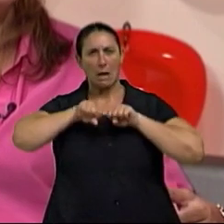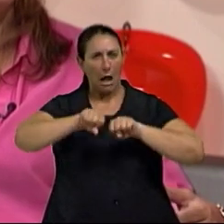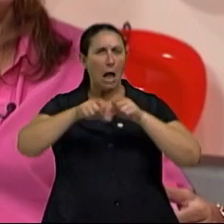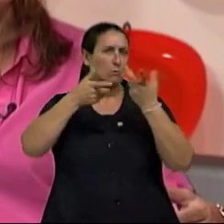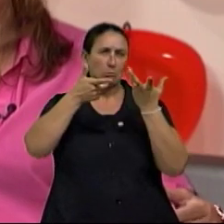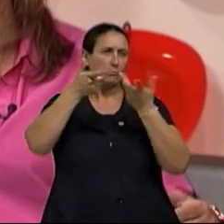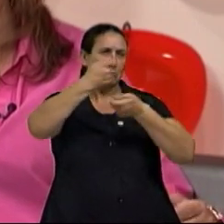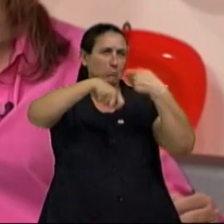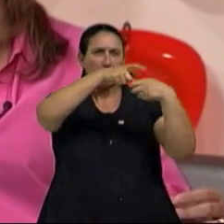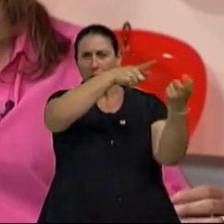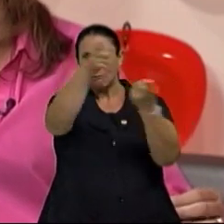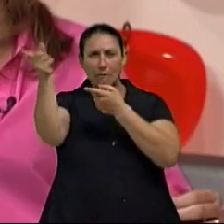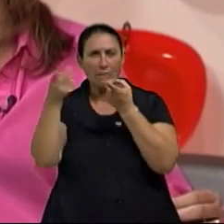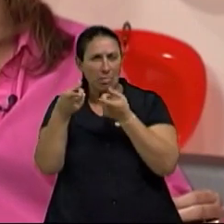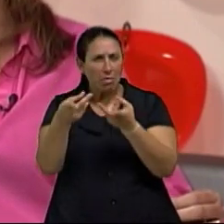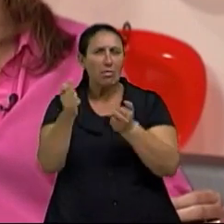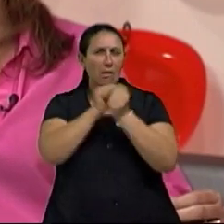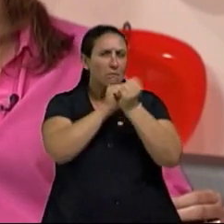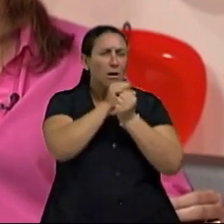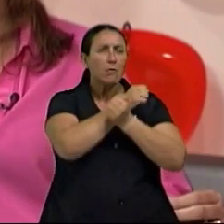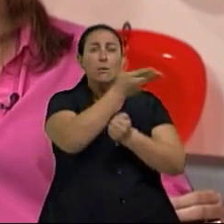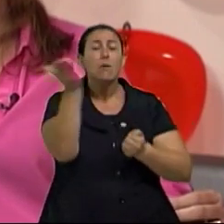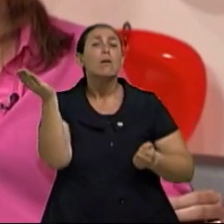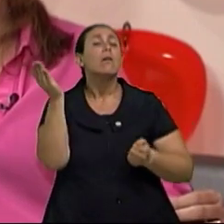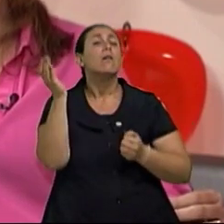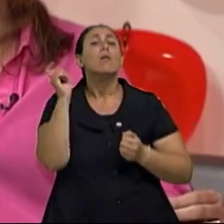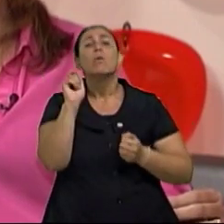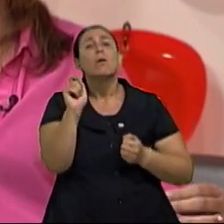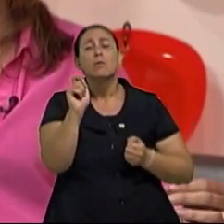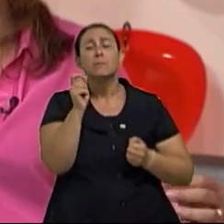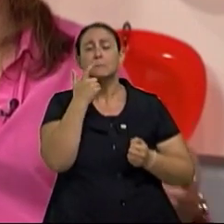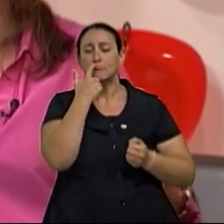do desenvolvimento desse produto, que são, assim,